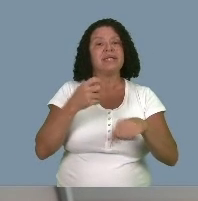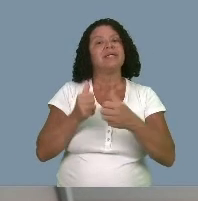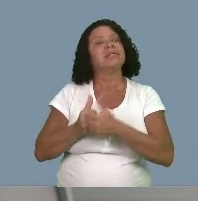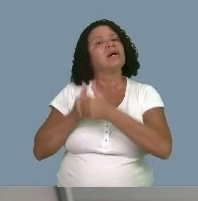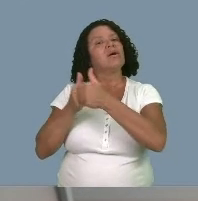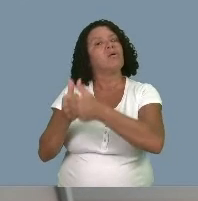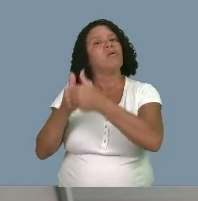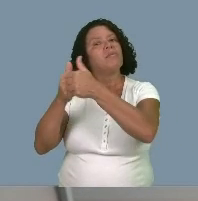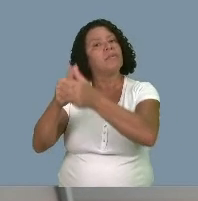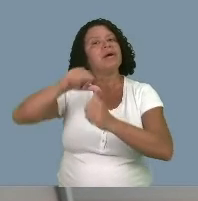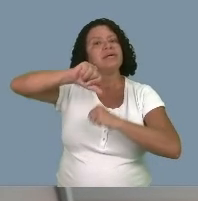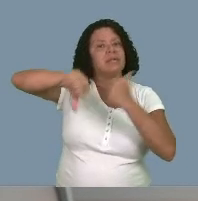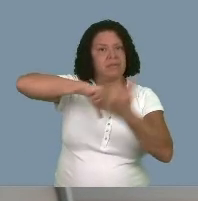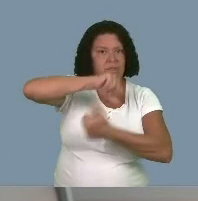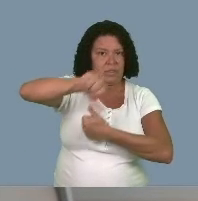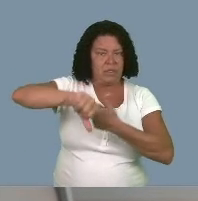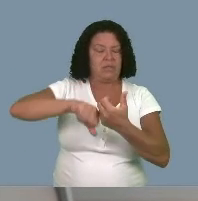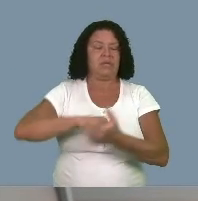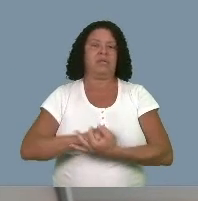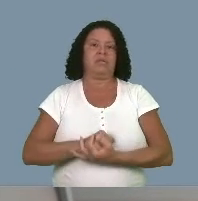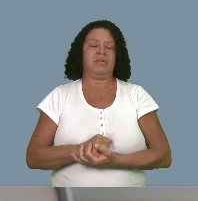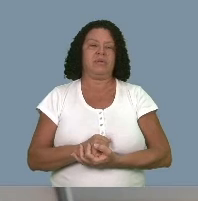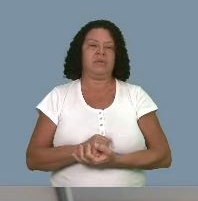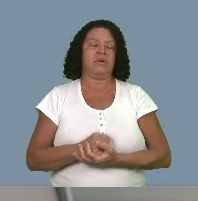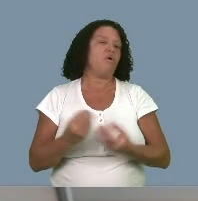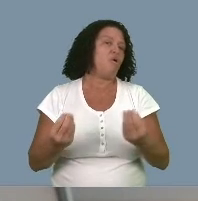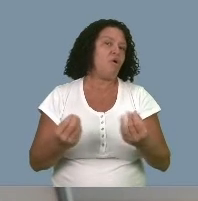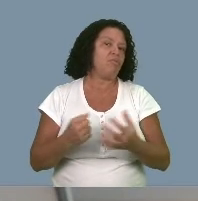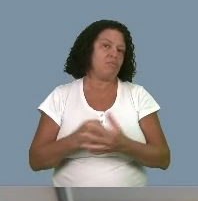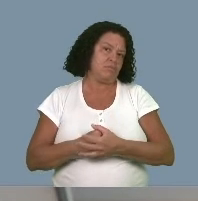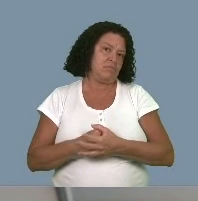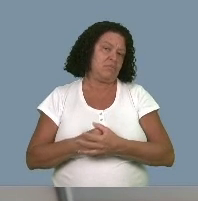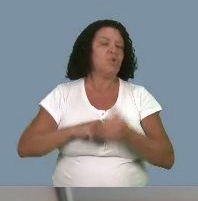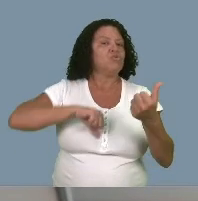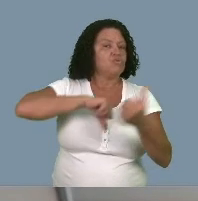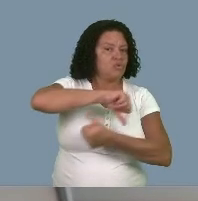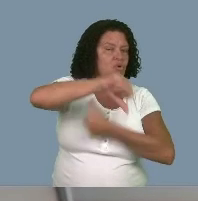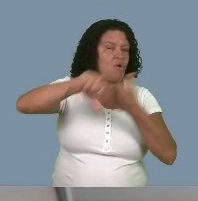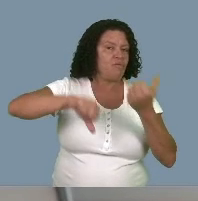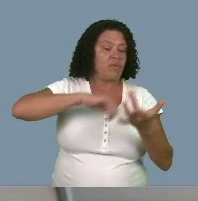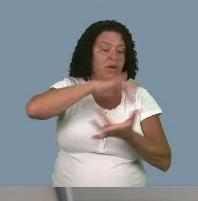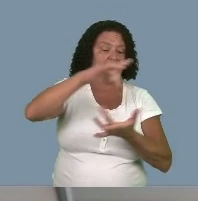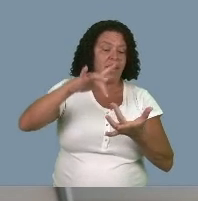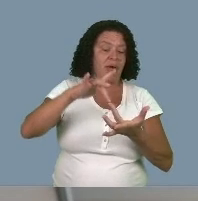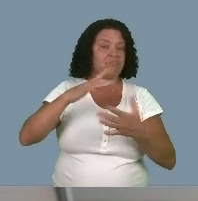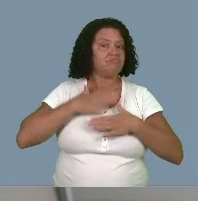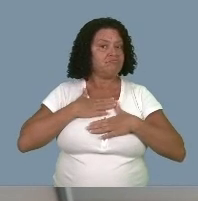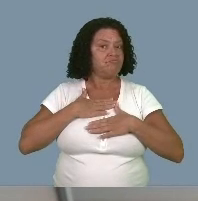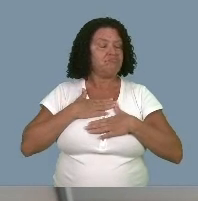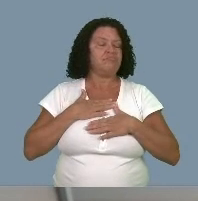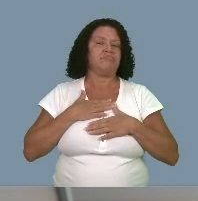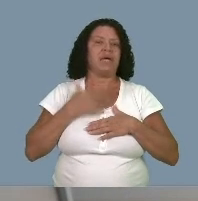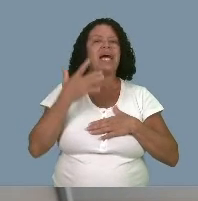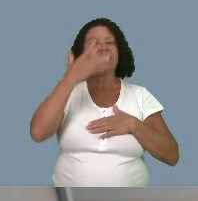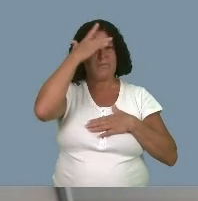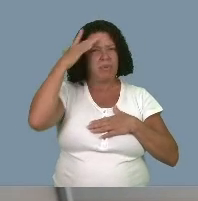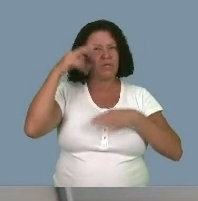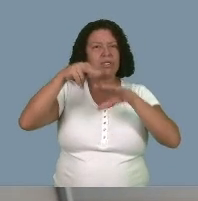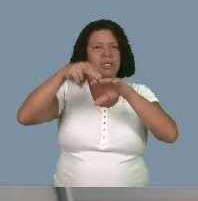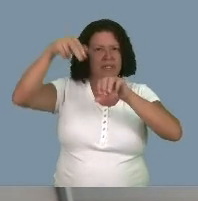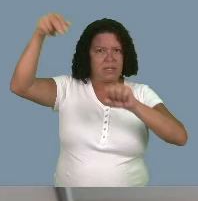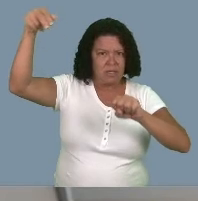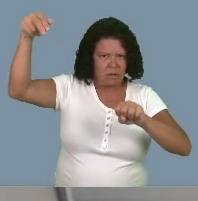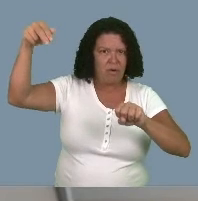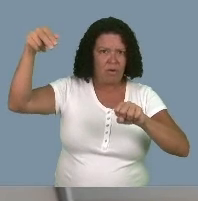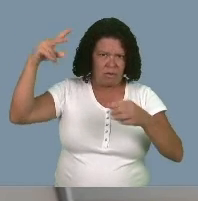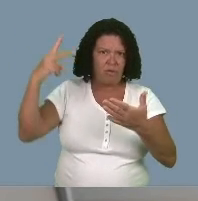acompanhar essa transformação, né? Como? Transformando-nos intimamente. Aqueles que desencarnaram agora, com a